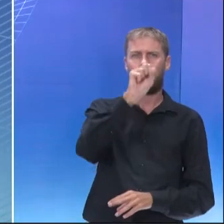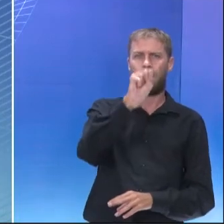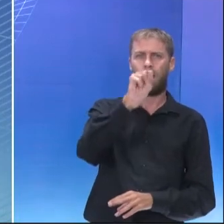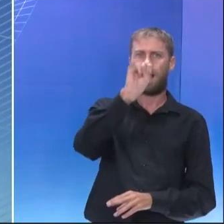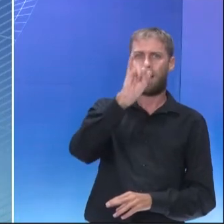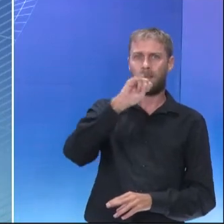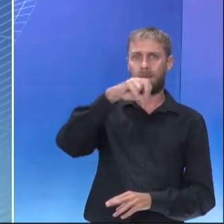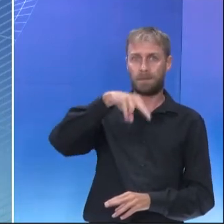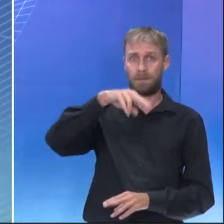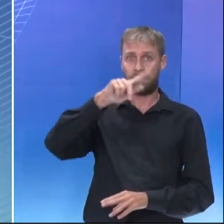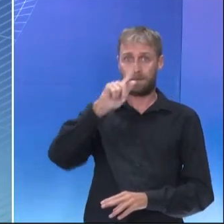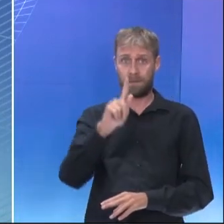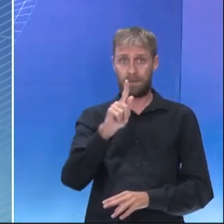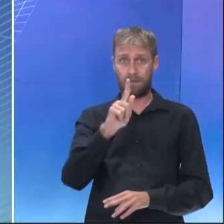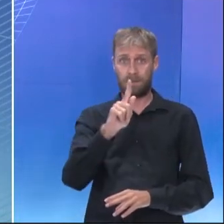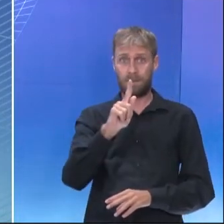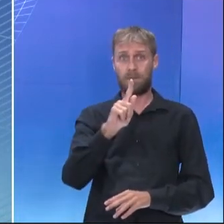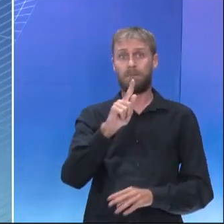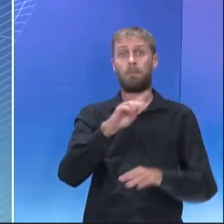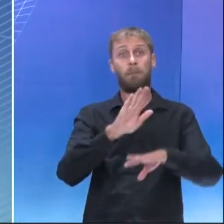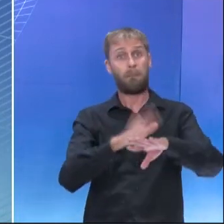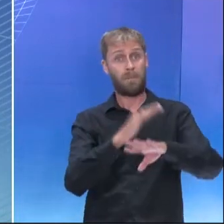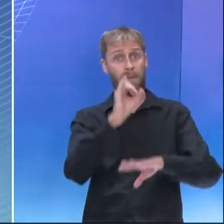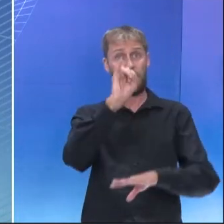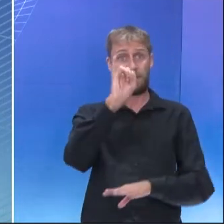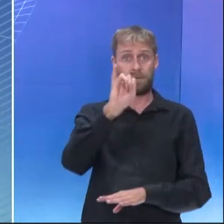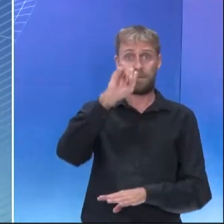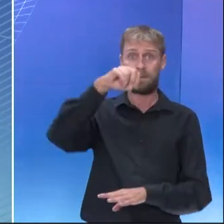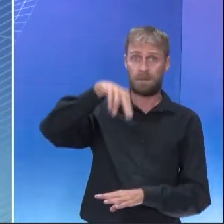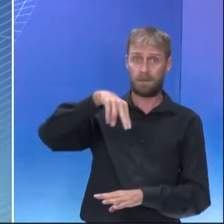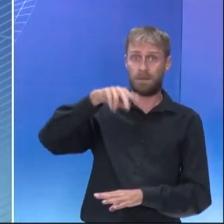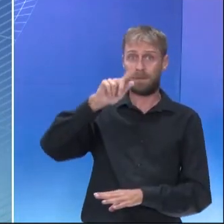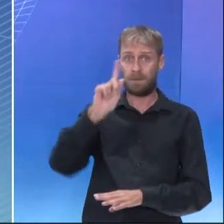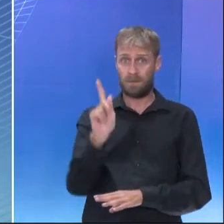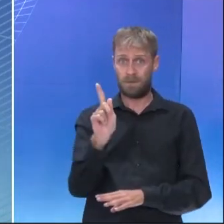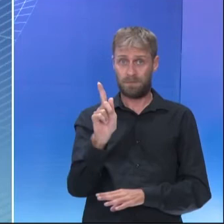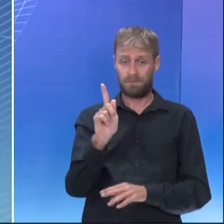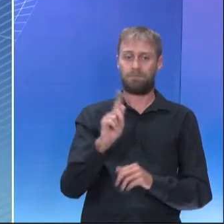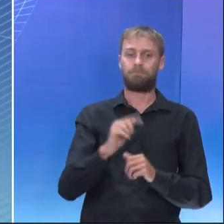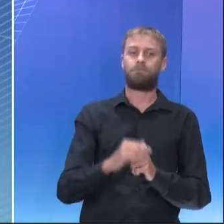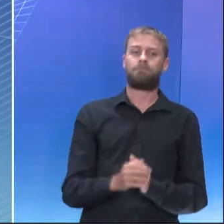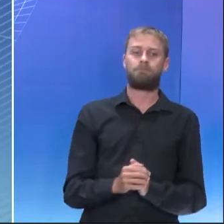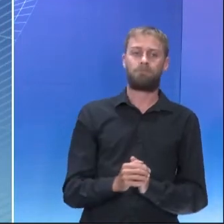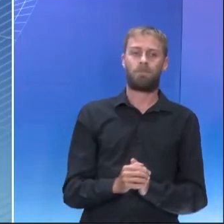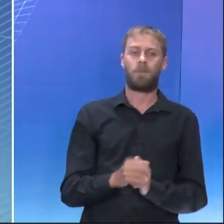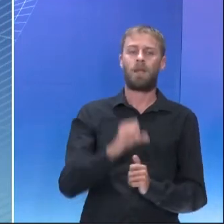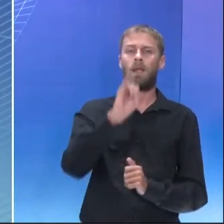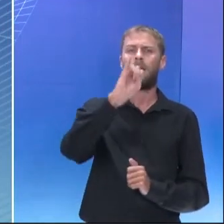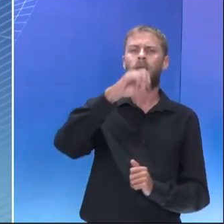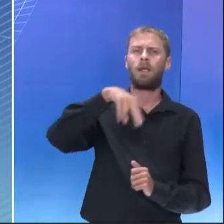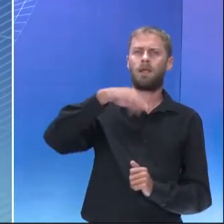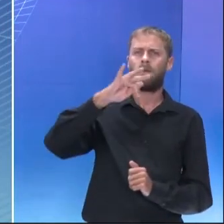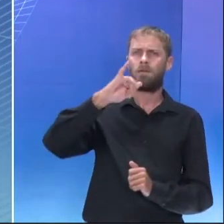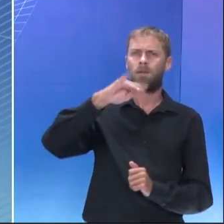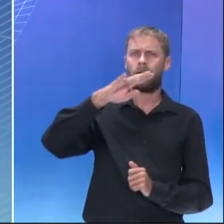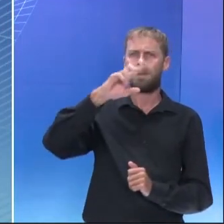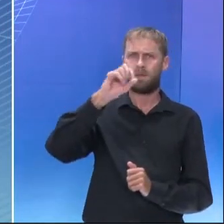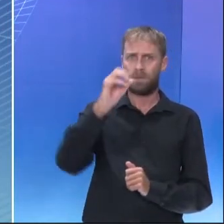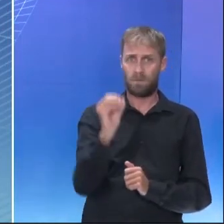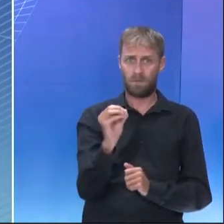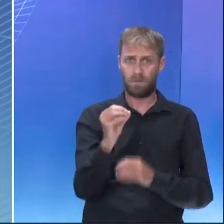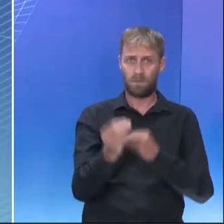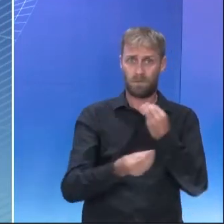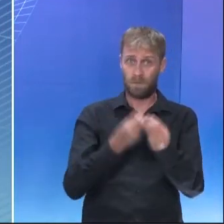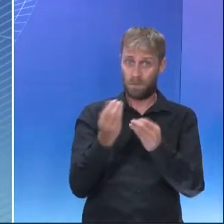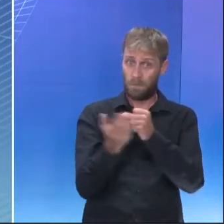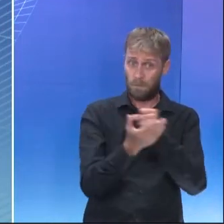Acrescenta ing, você tem um gerúndio, ok? E o infinitivo? Como é formado esse infinitivo? É a